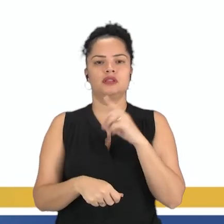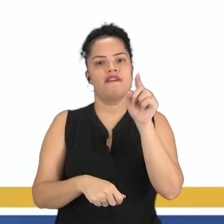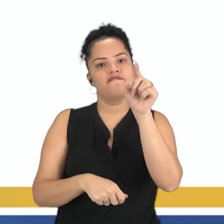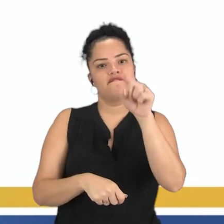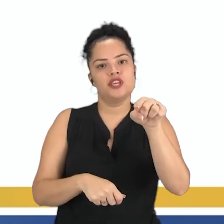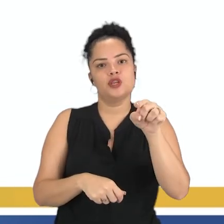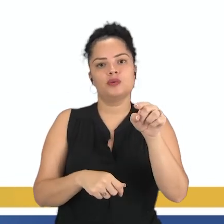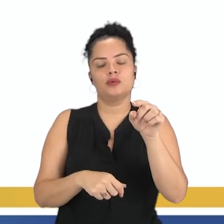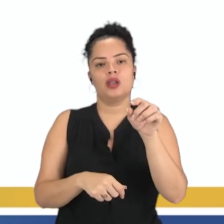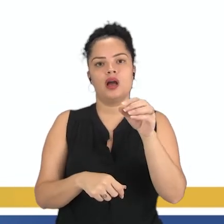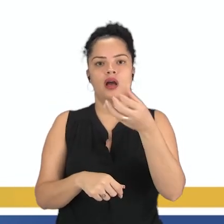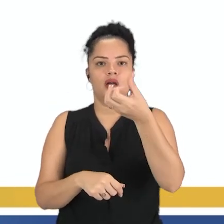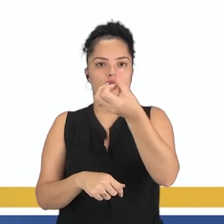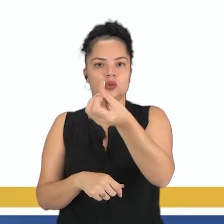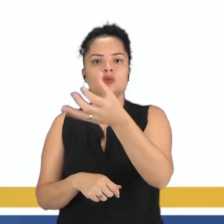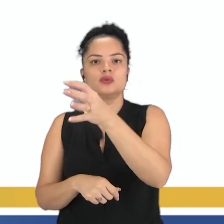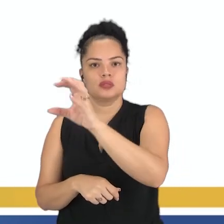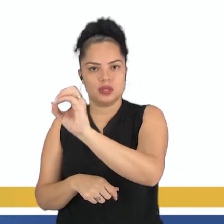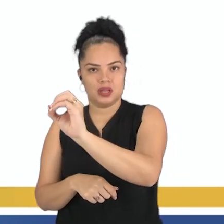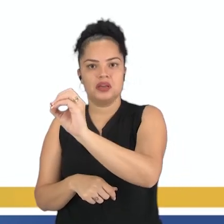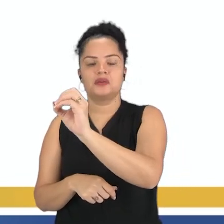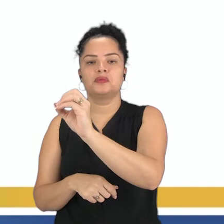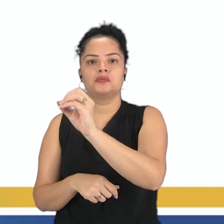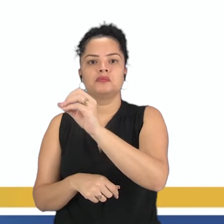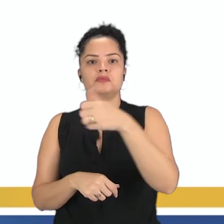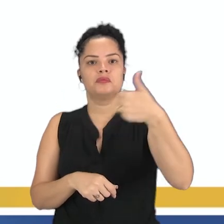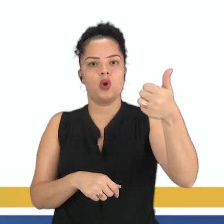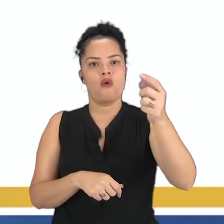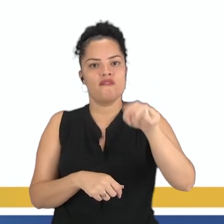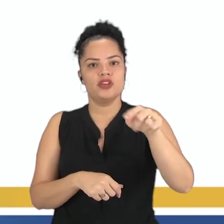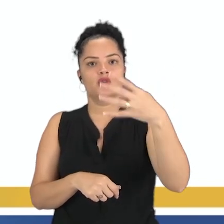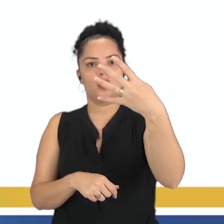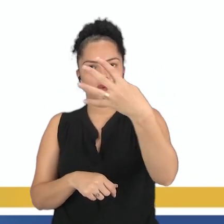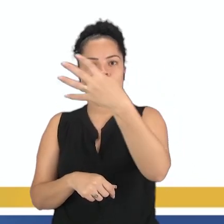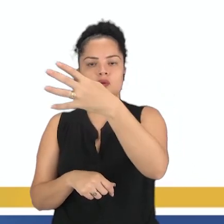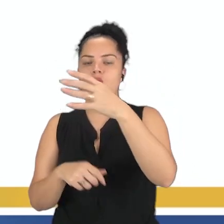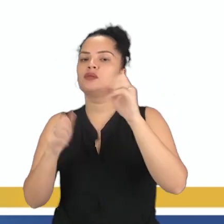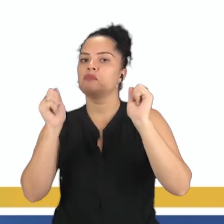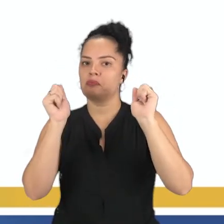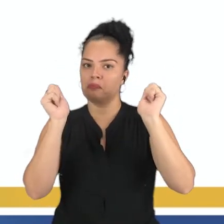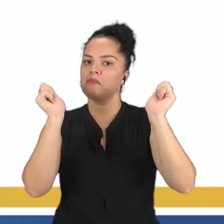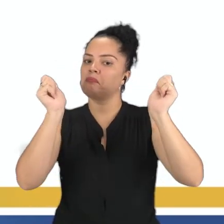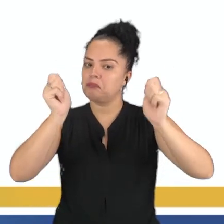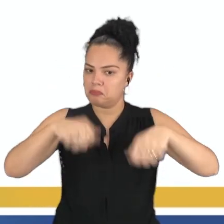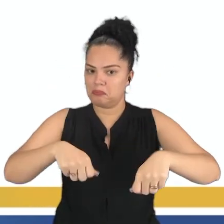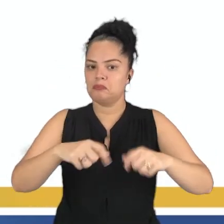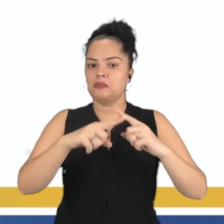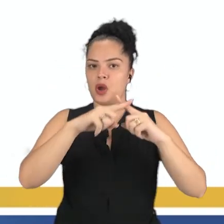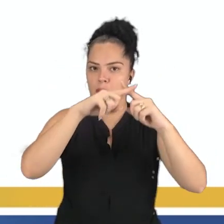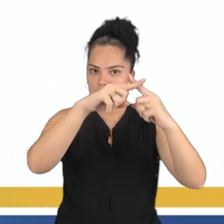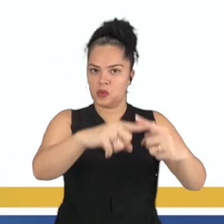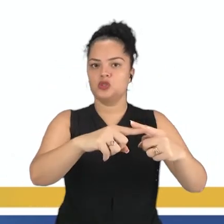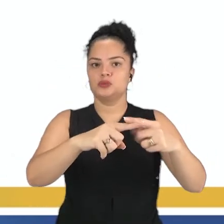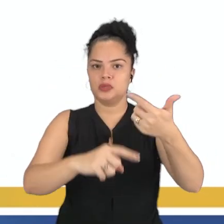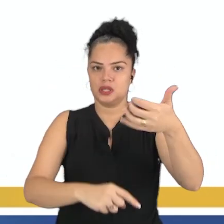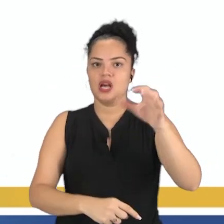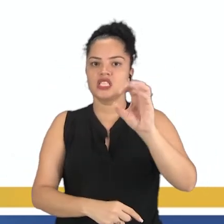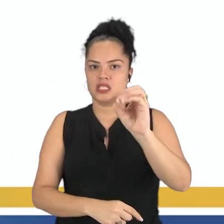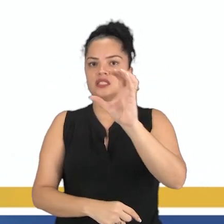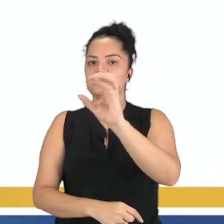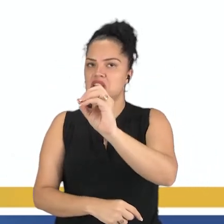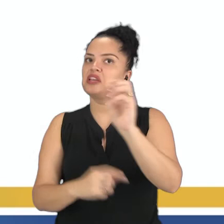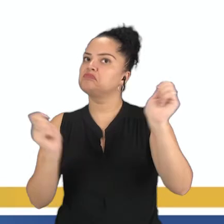após a vírgula, em ambos os valores, eu multiplico ambos os números por 100. Porque na hora que eu multiplicar por 100 aqui,